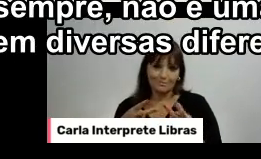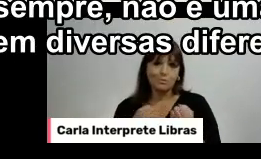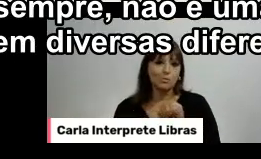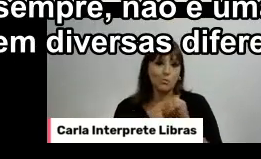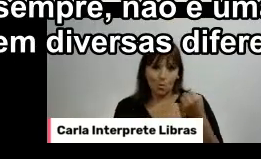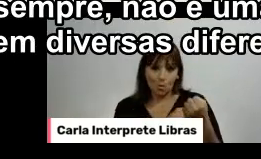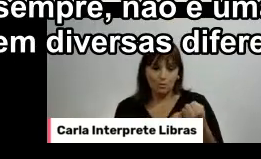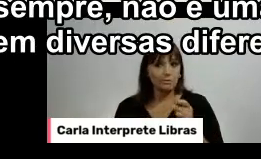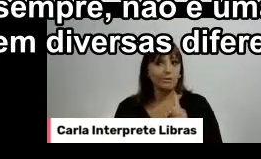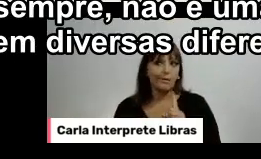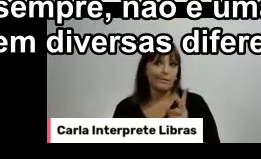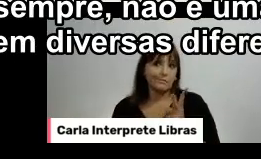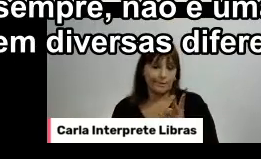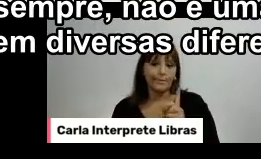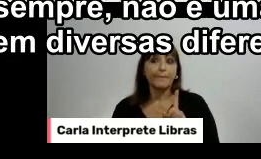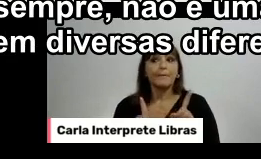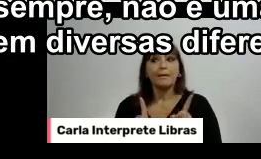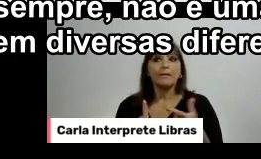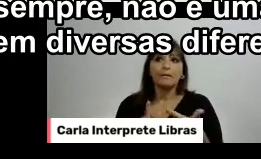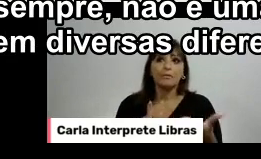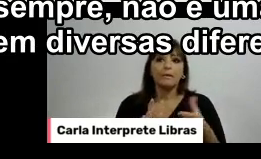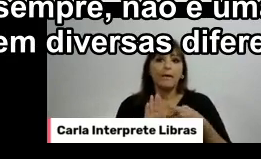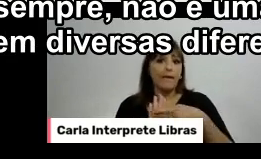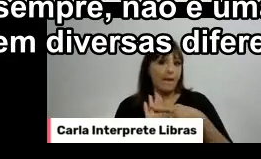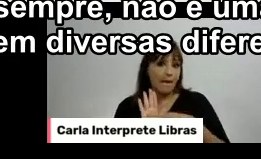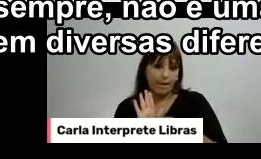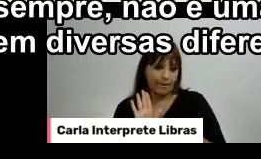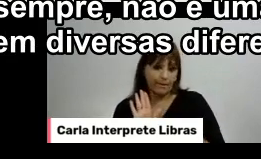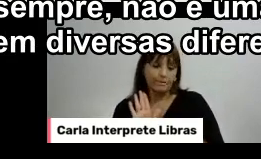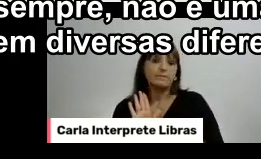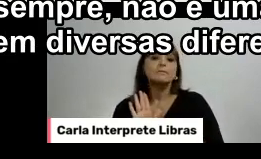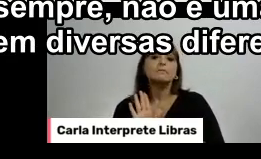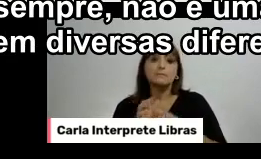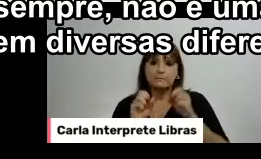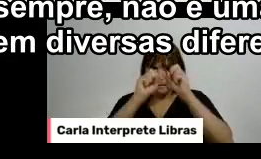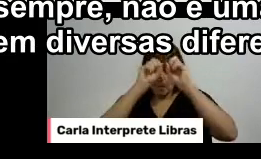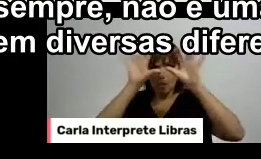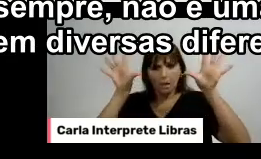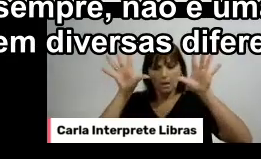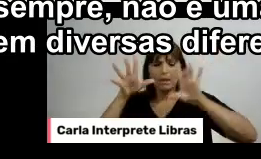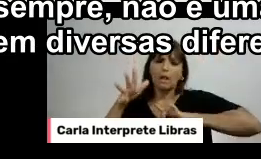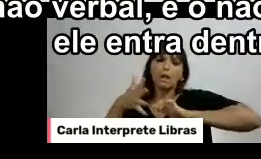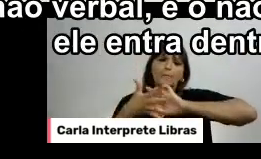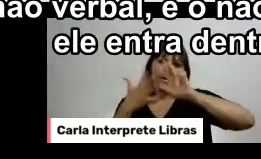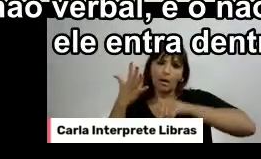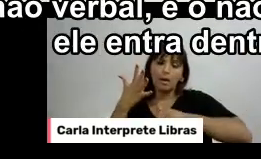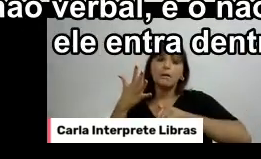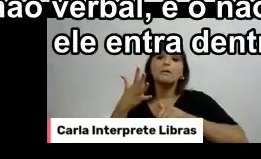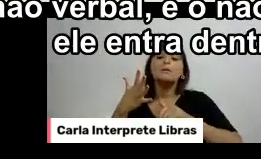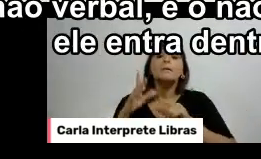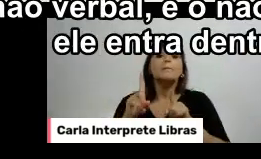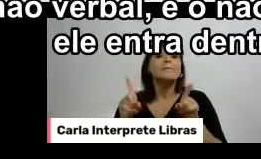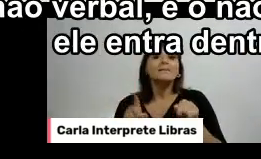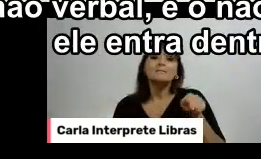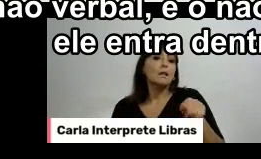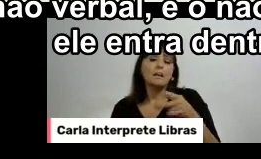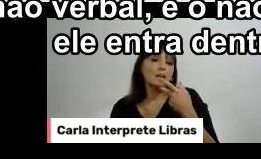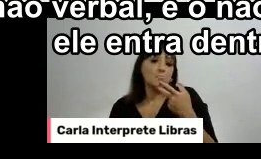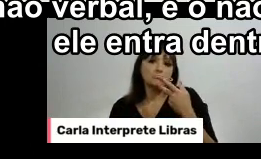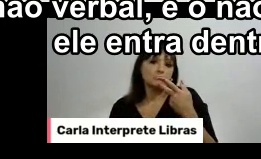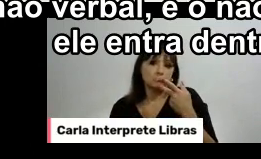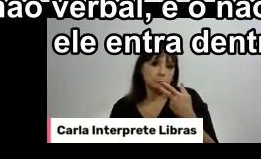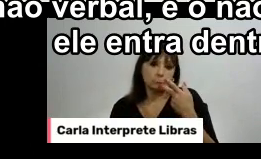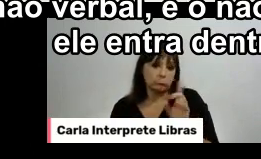não é uma regra, como né, um espectro, né, tem diversas diferenças, mas o Eric, ele é não verbal, né, e o não